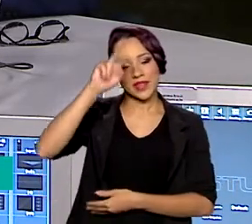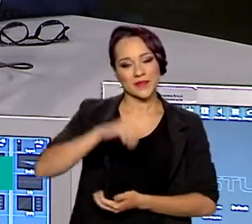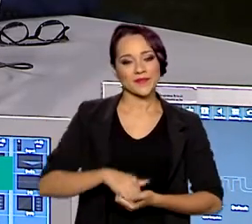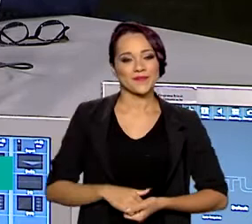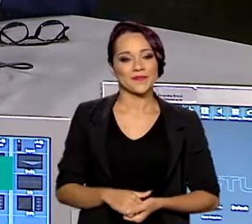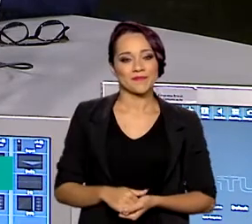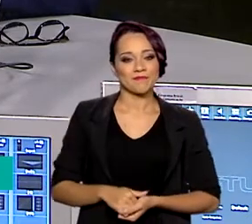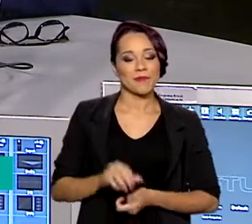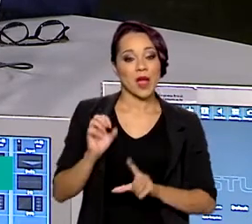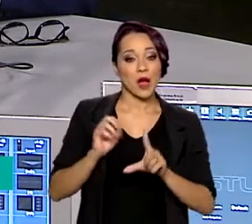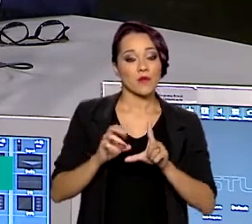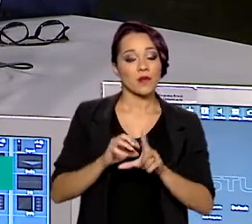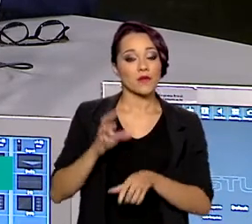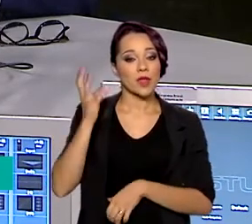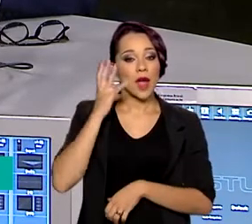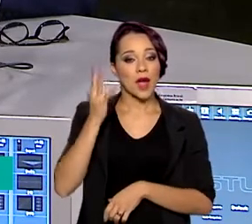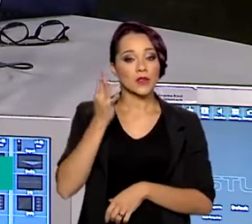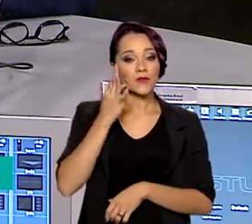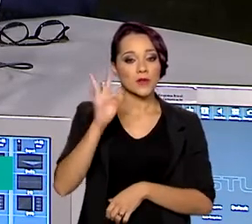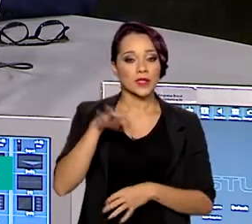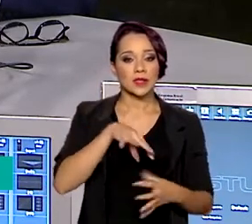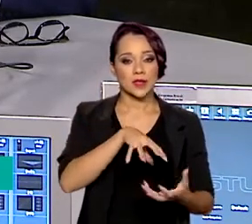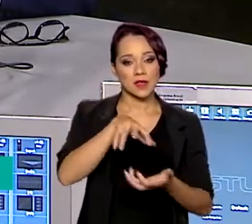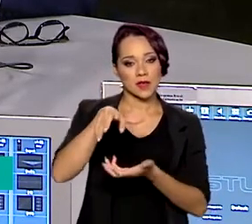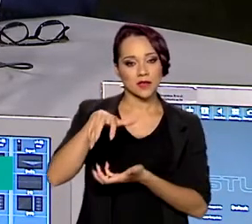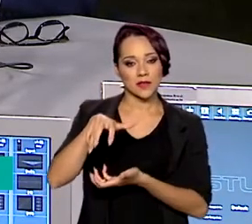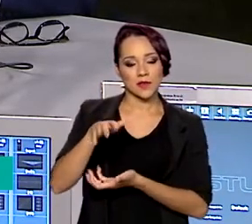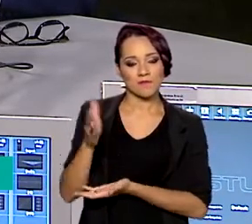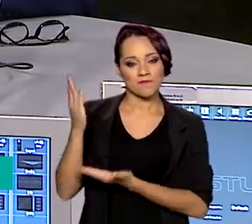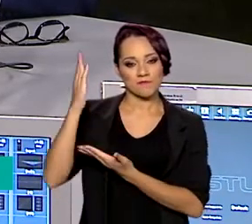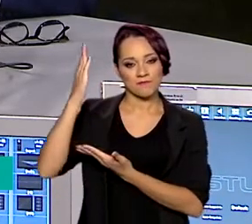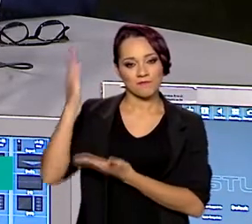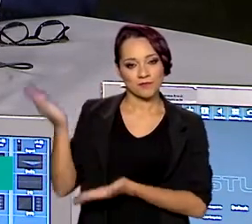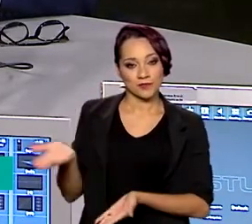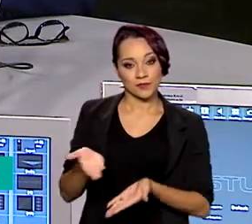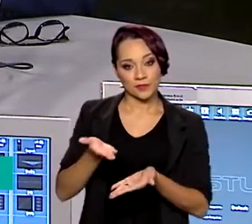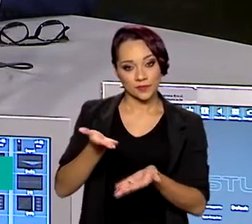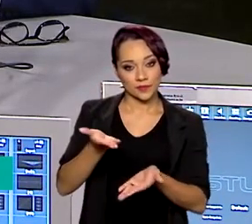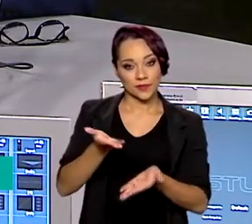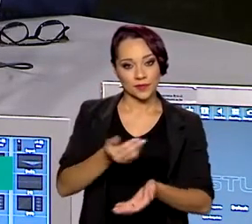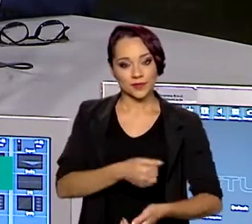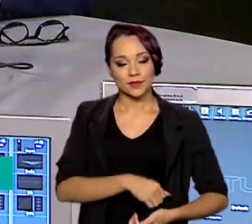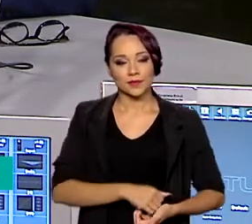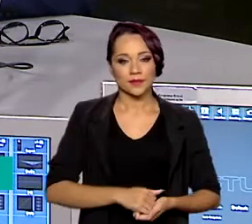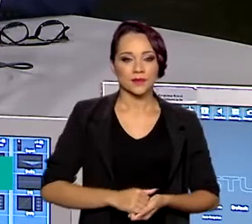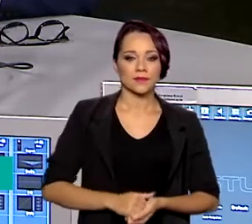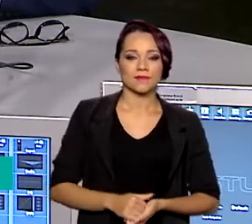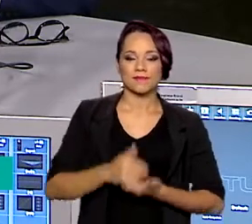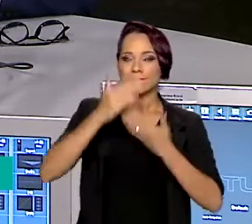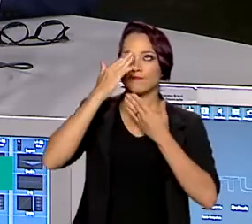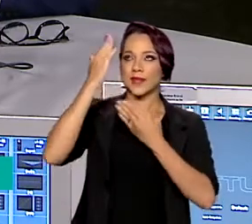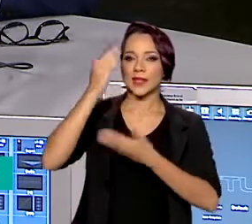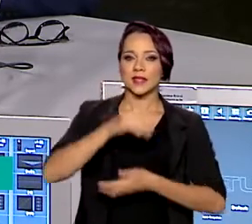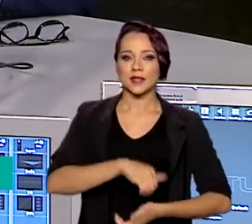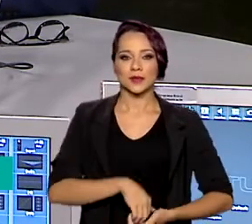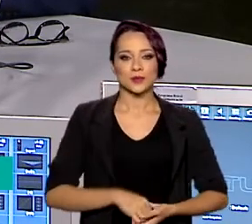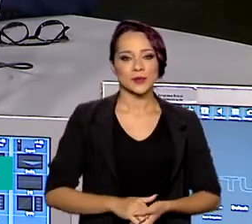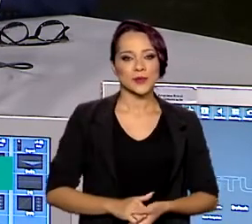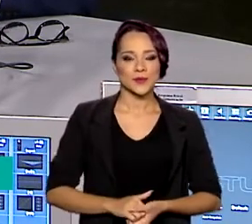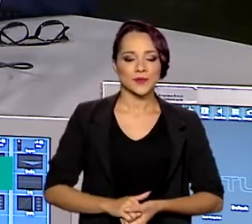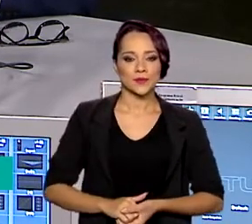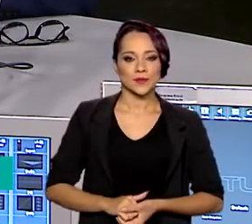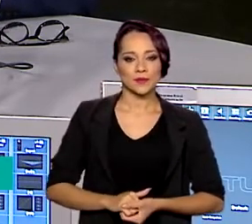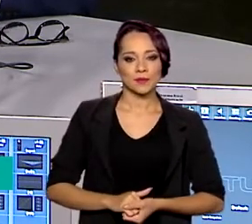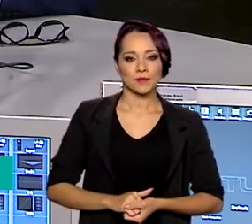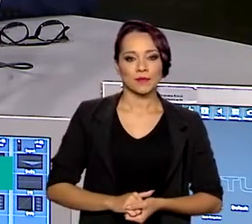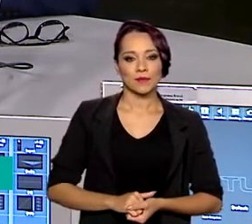Miguelzinho, ao vivo da Rádio França Internacional em Paris, Daniela Franco, para o Repórter Nacional. Obrigado, Daniela.